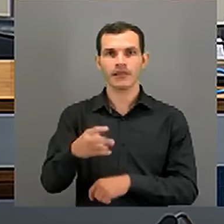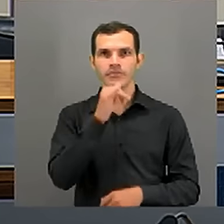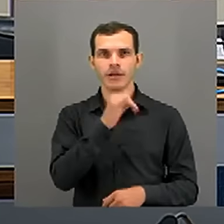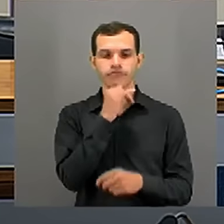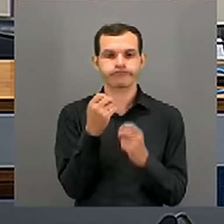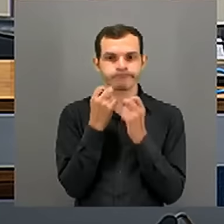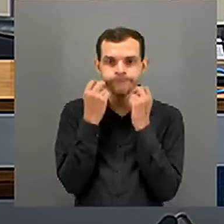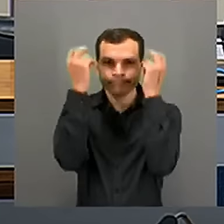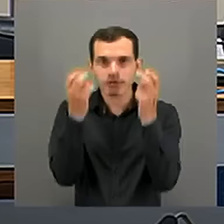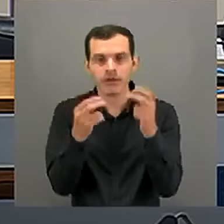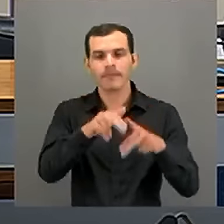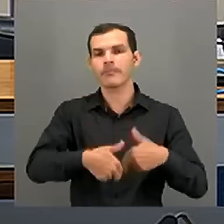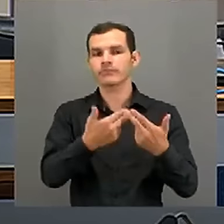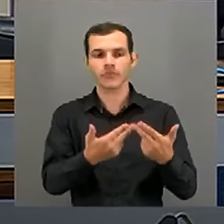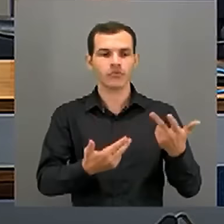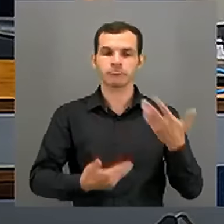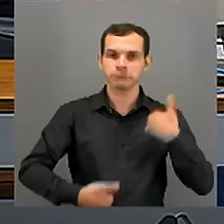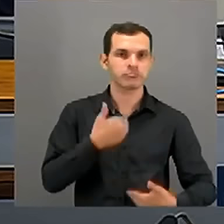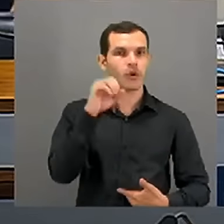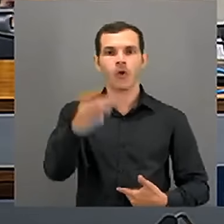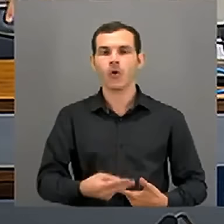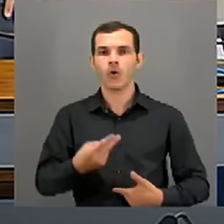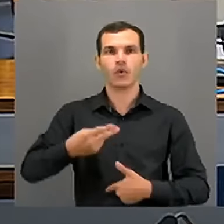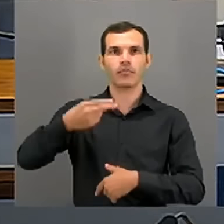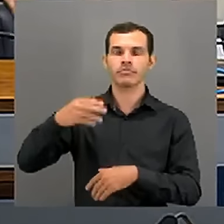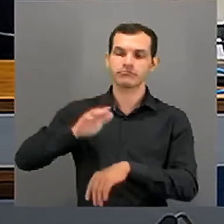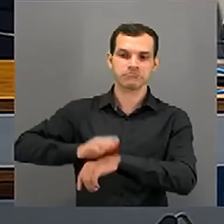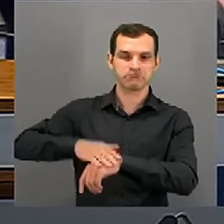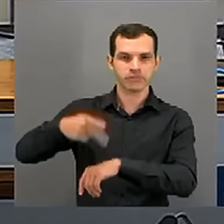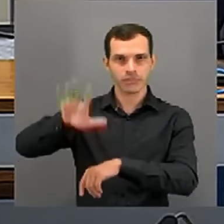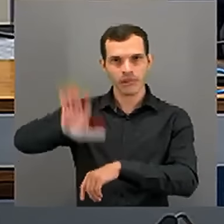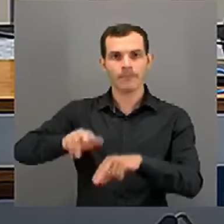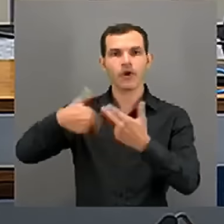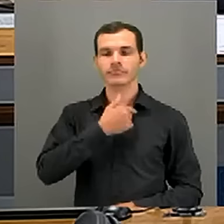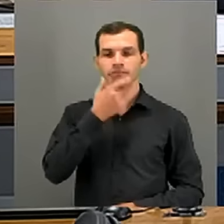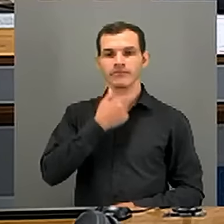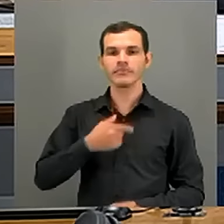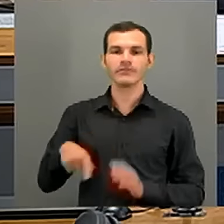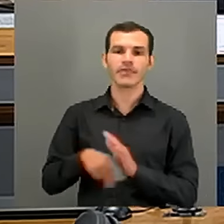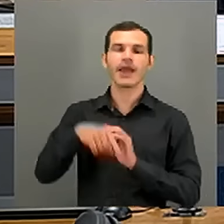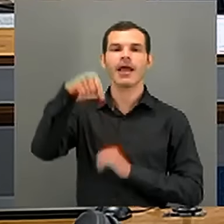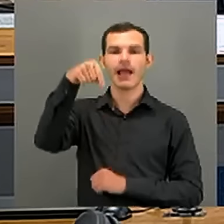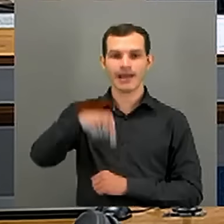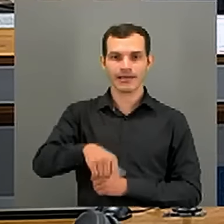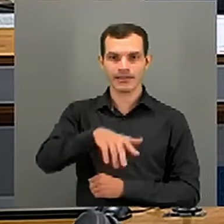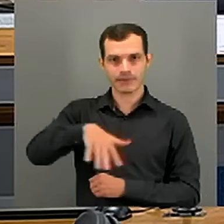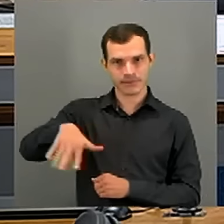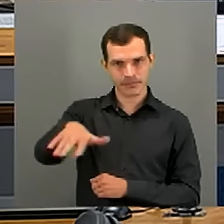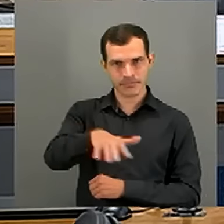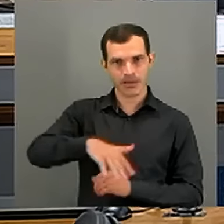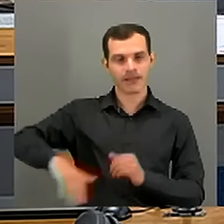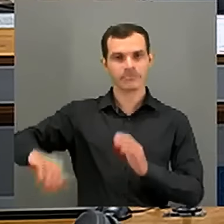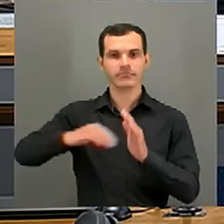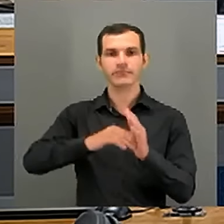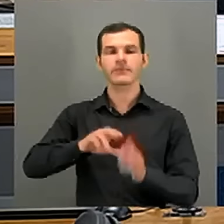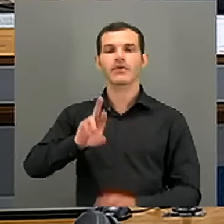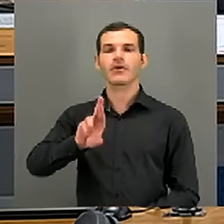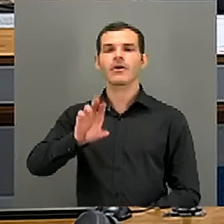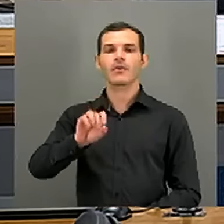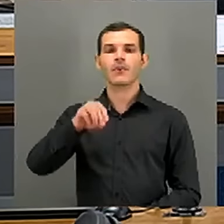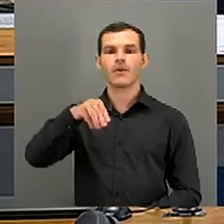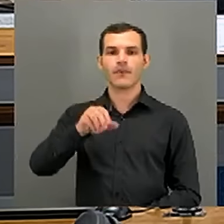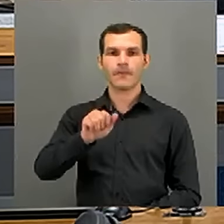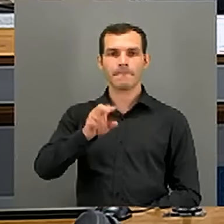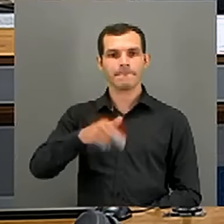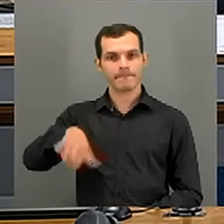ou morais decorrentes do exercício dos direitos anteriores. Romário Souza Faria, que